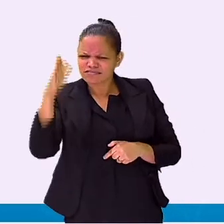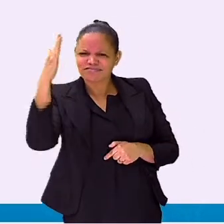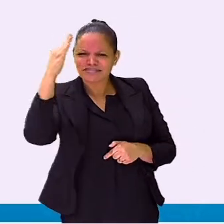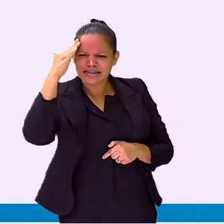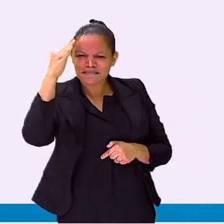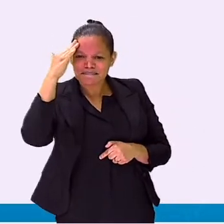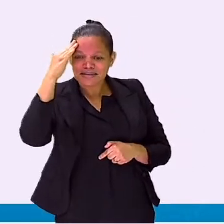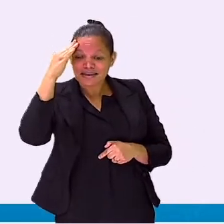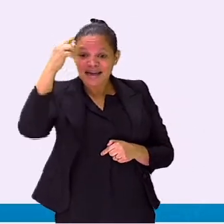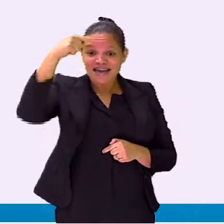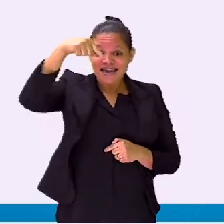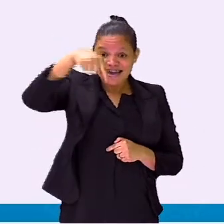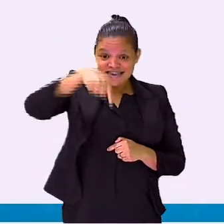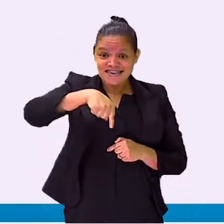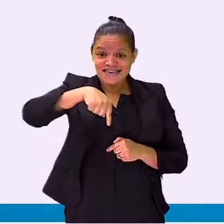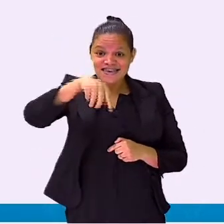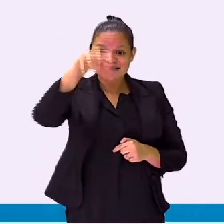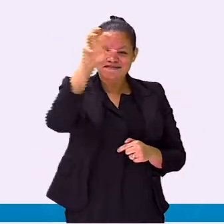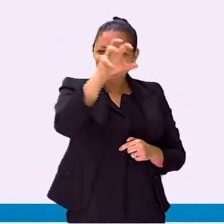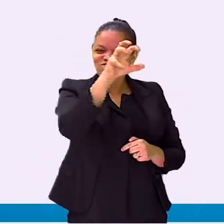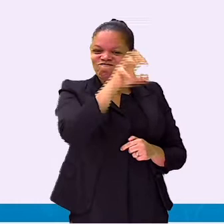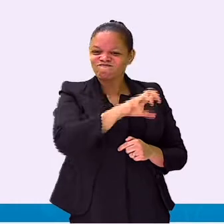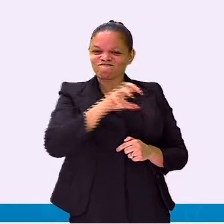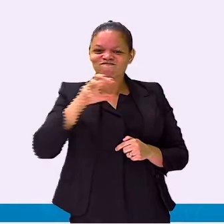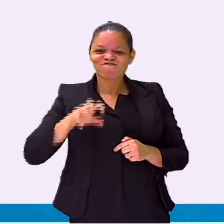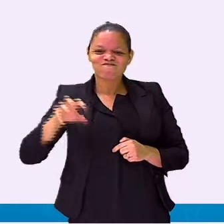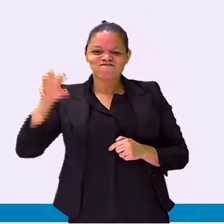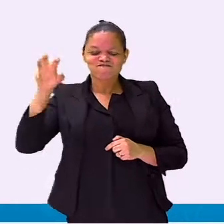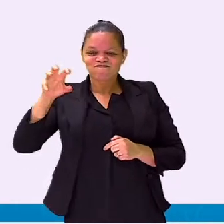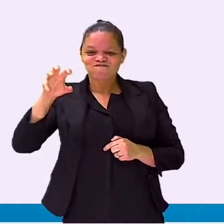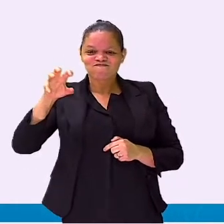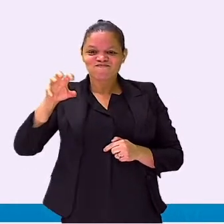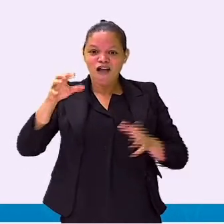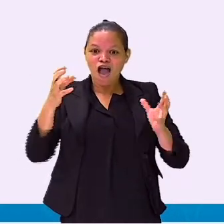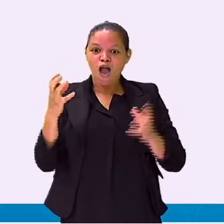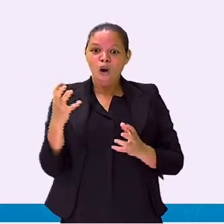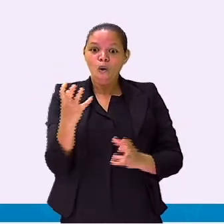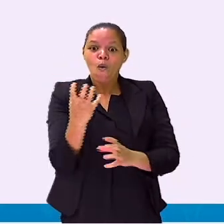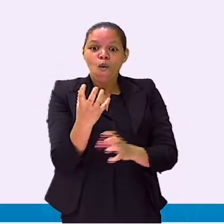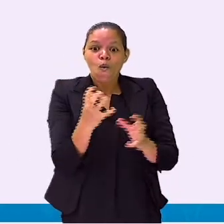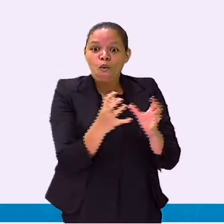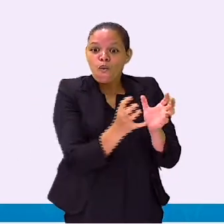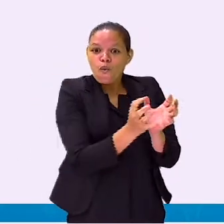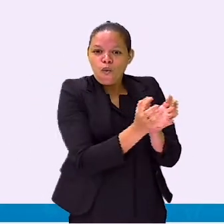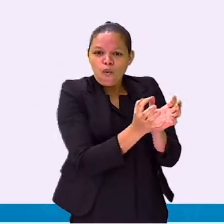muito rica? Isso, rica em minerais, rica.